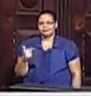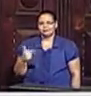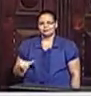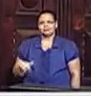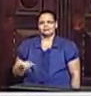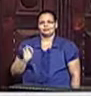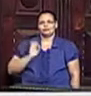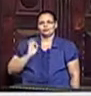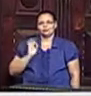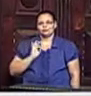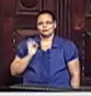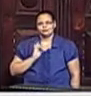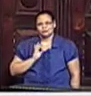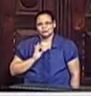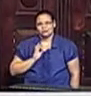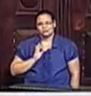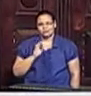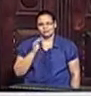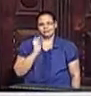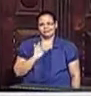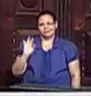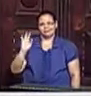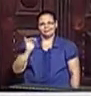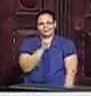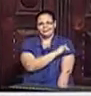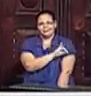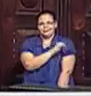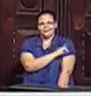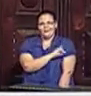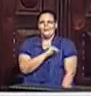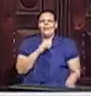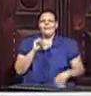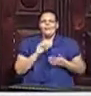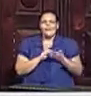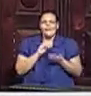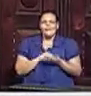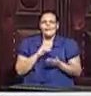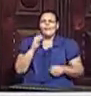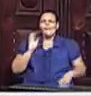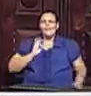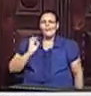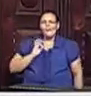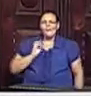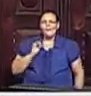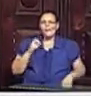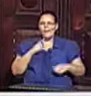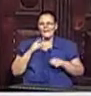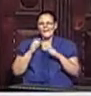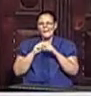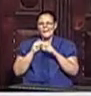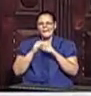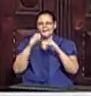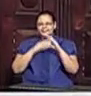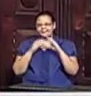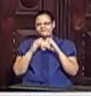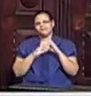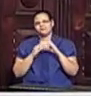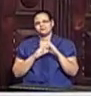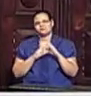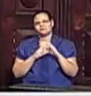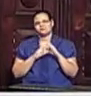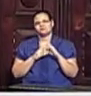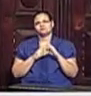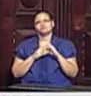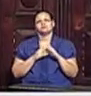da Polícia Rodoviária Federal no Rio de Janeiro é o mais carente de todo o Brasil. E existem concursos feitos, policiais que podem